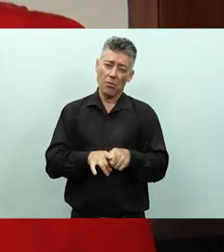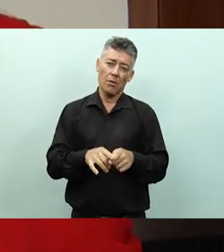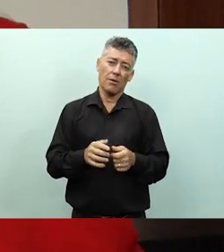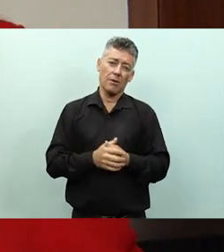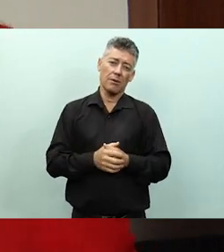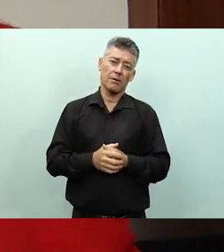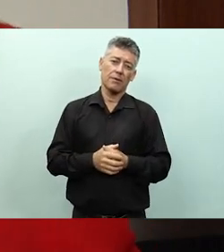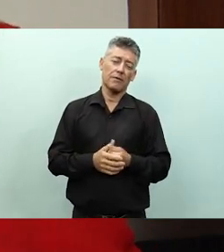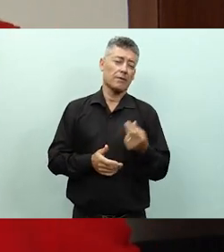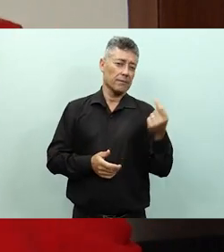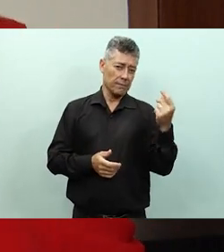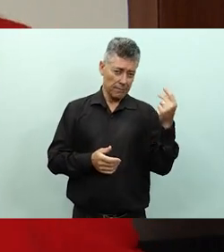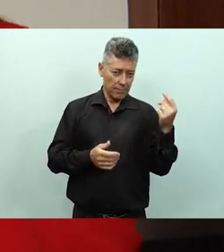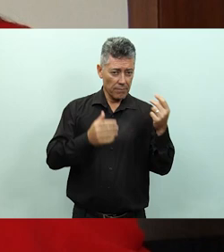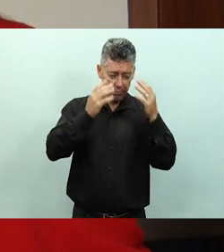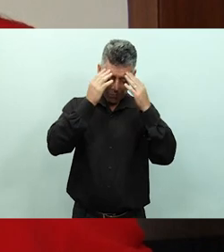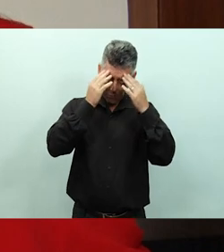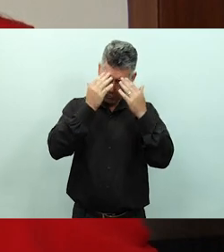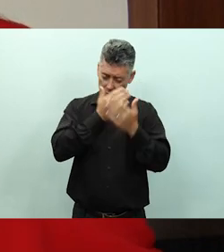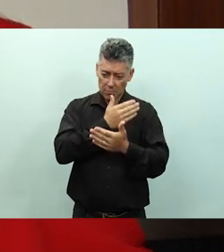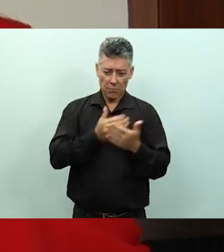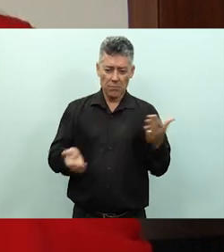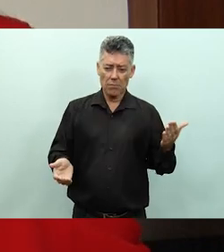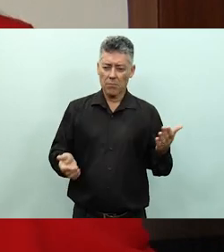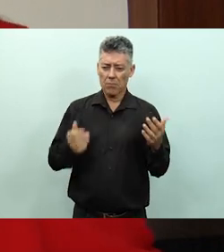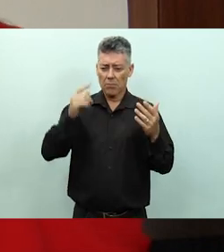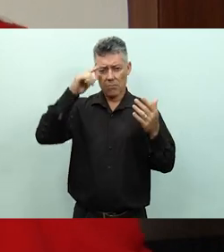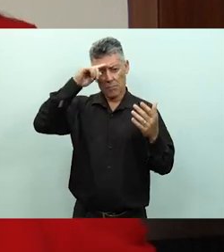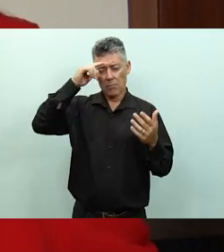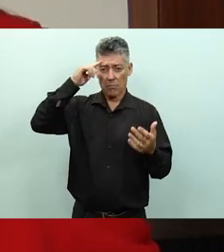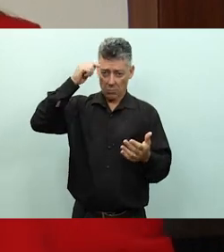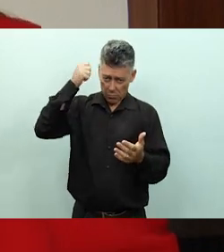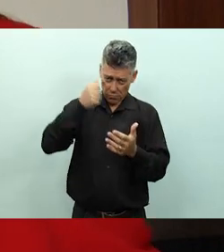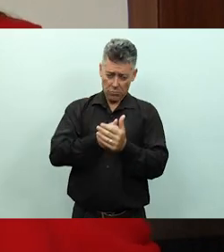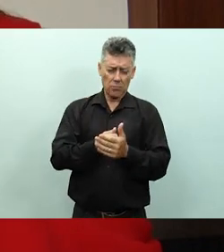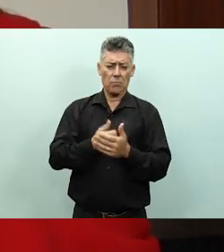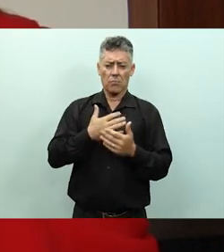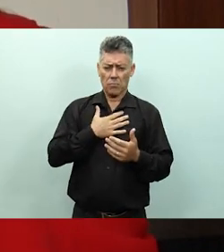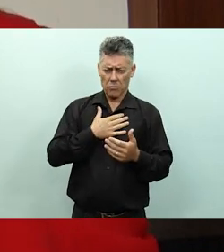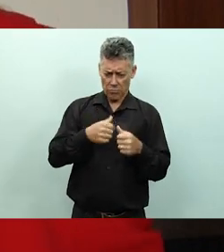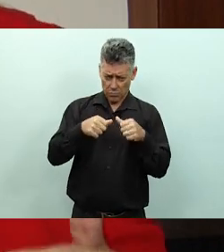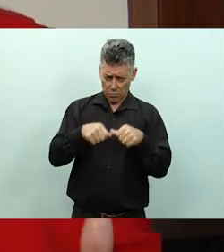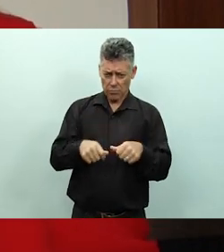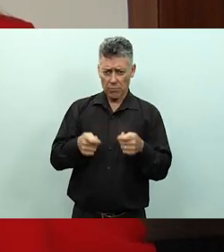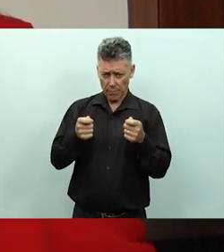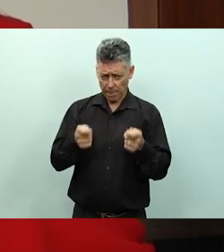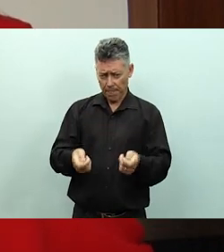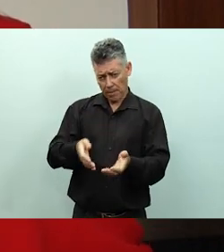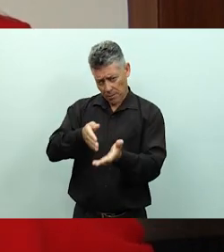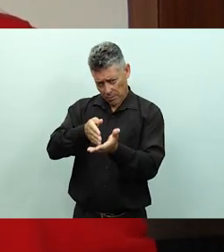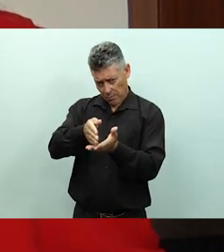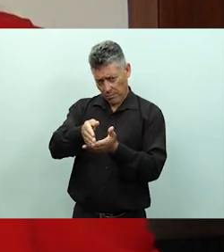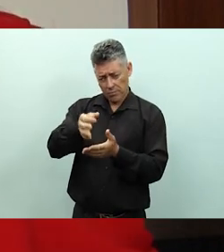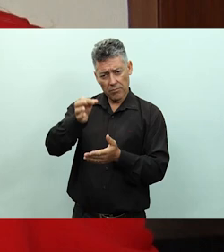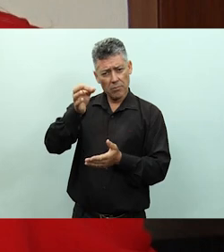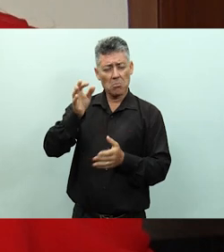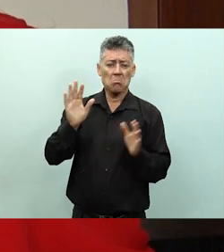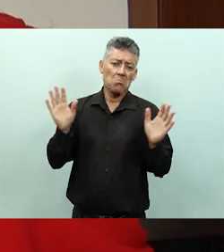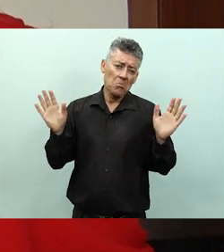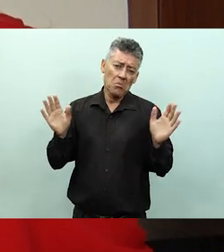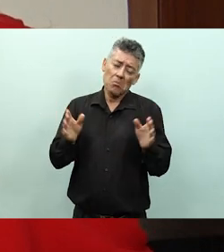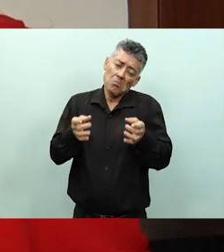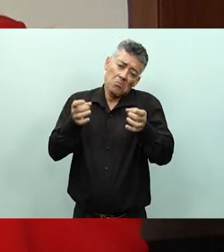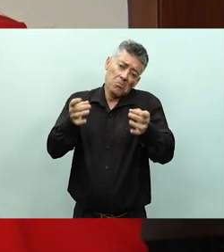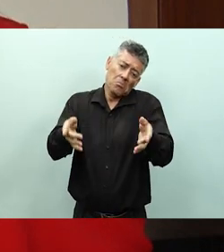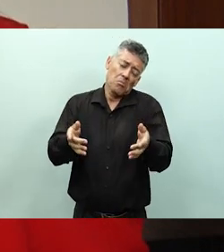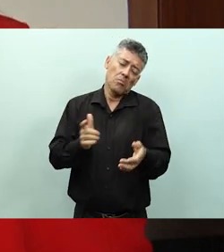ela ergueu a cabeça, né? Muito decidida, muito determinada, muito firme, seguiu em frente. O único